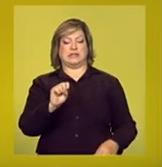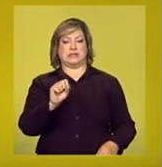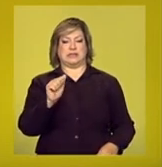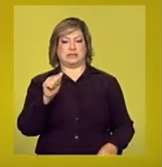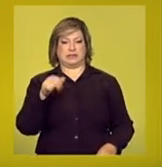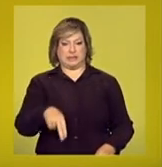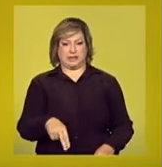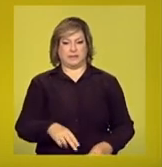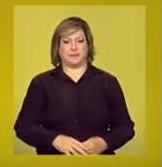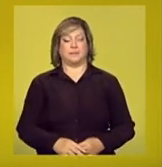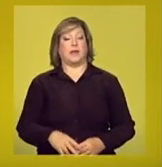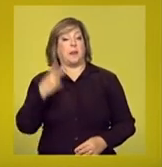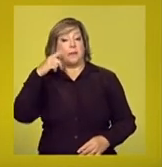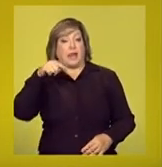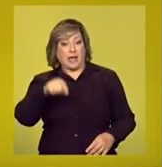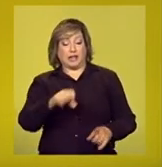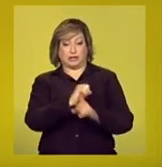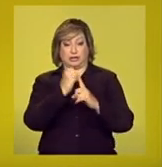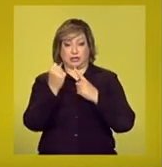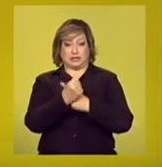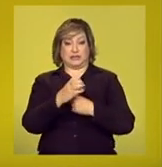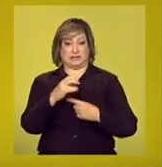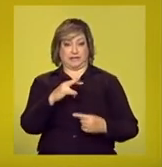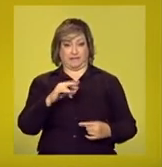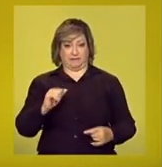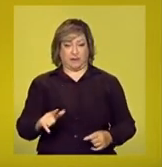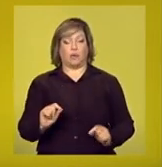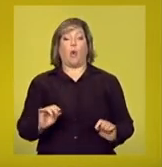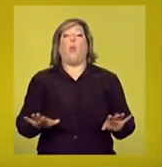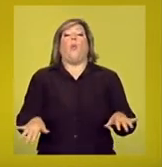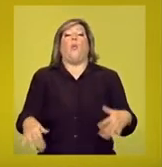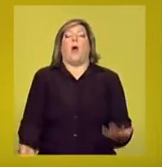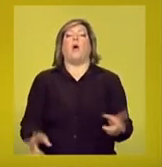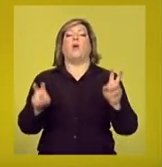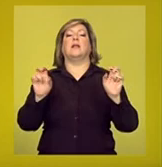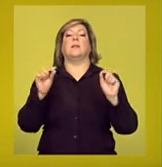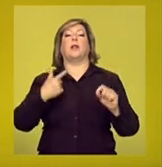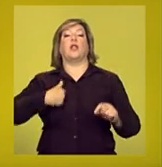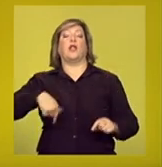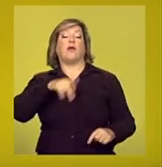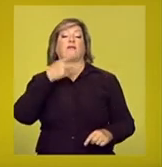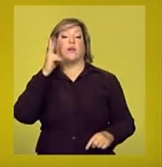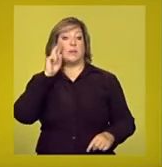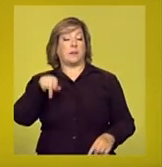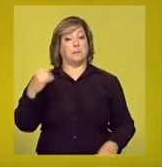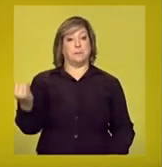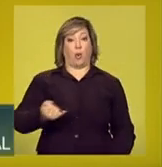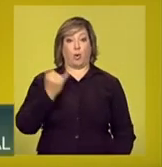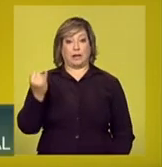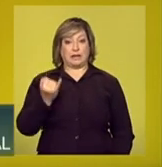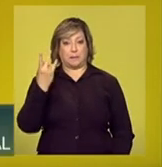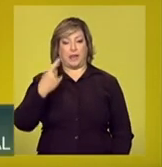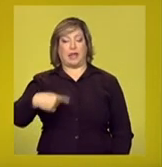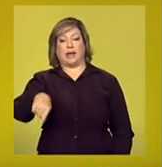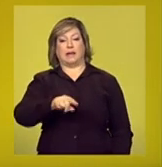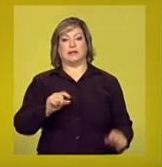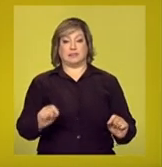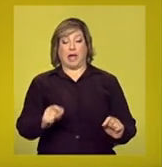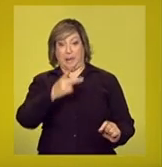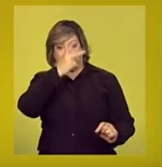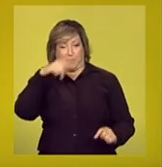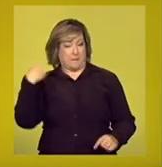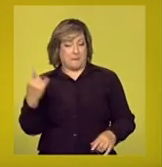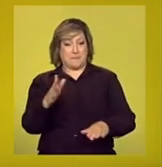Bom, para a sociedade civil, quais foram os temas que nós aglutinamos que foi importante para esses atores? O que as pessoas